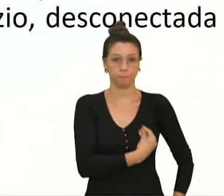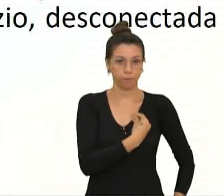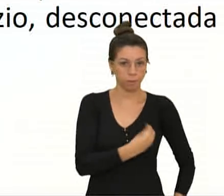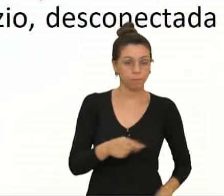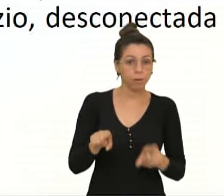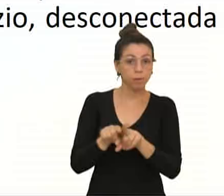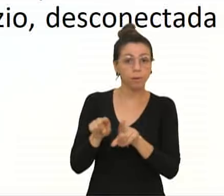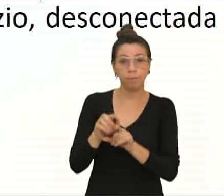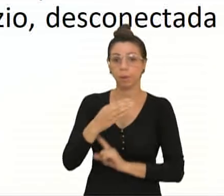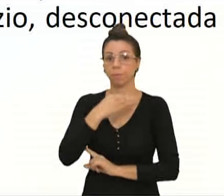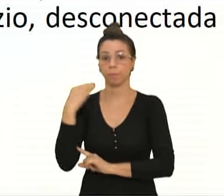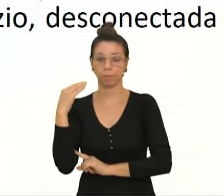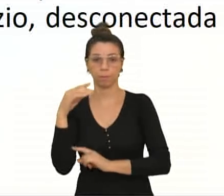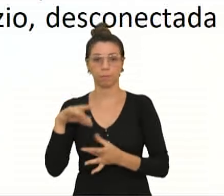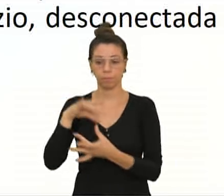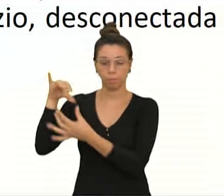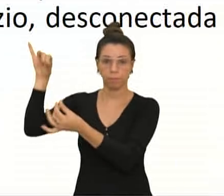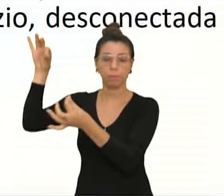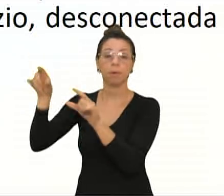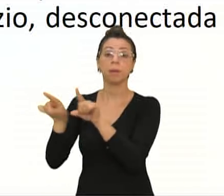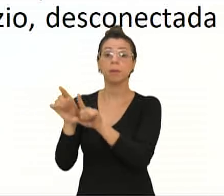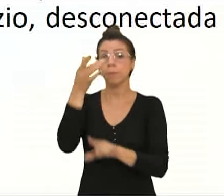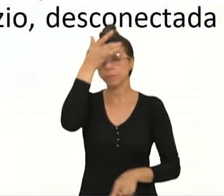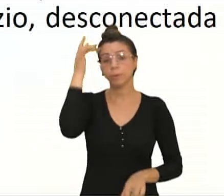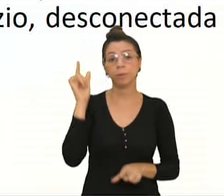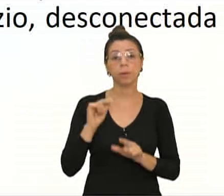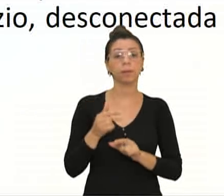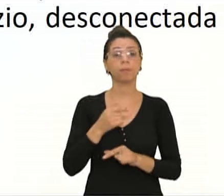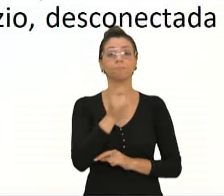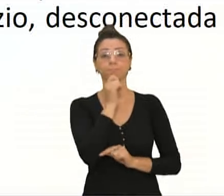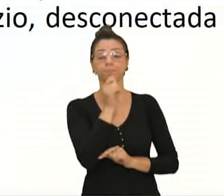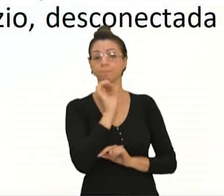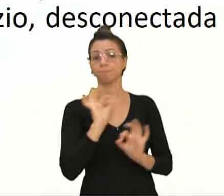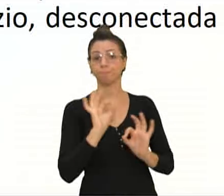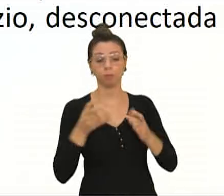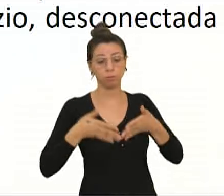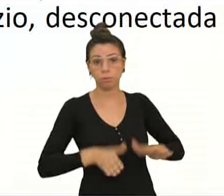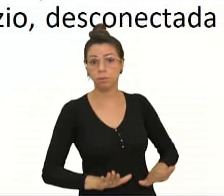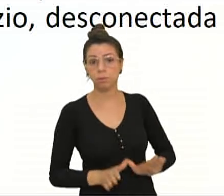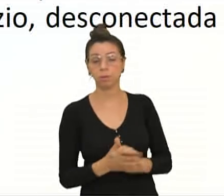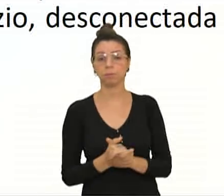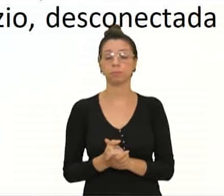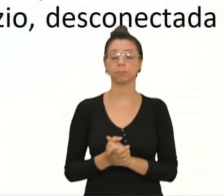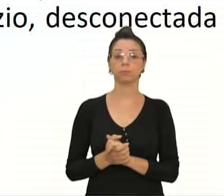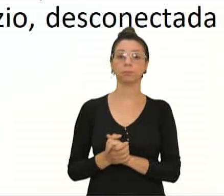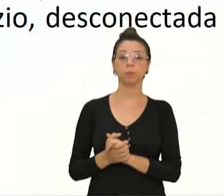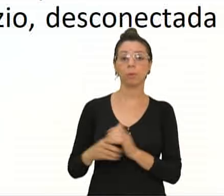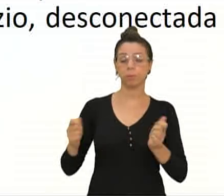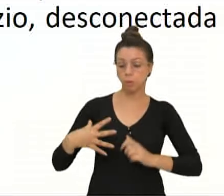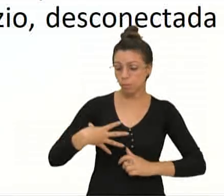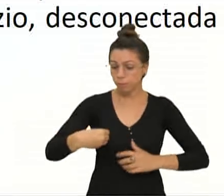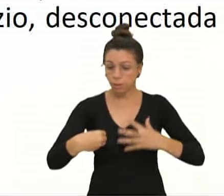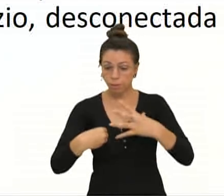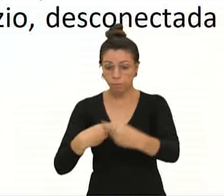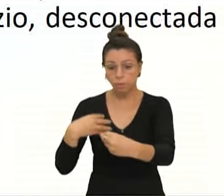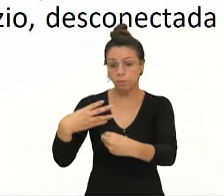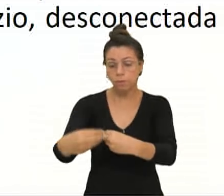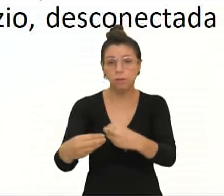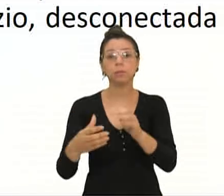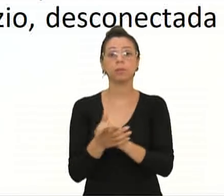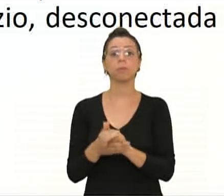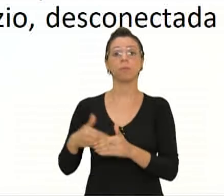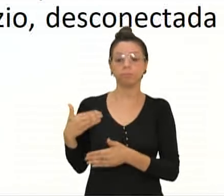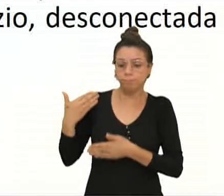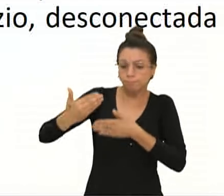mortos, mas também nos não nascidos, nos descendentes. É dever do indivíduo dar continuidade